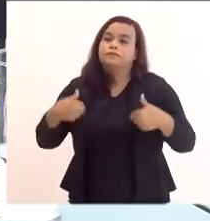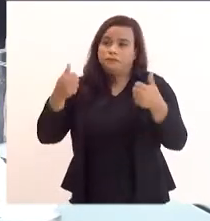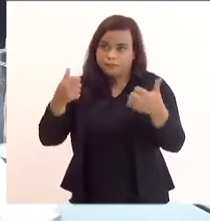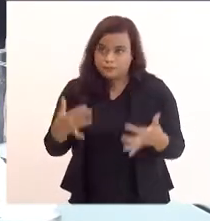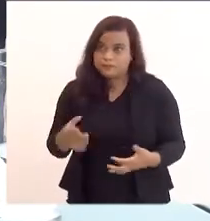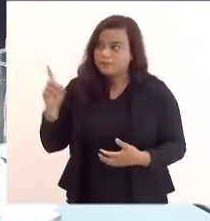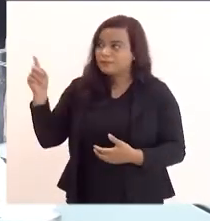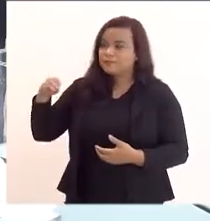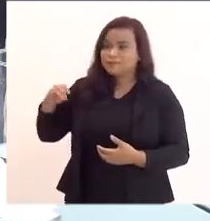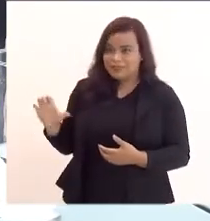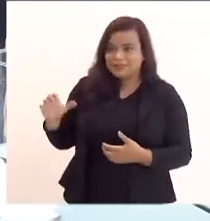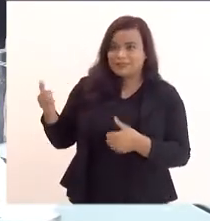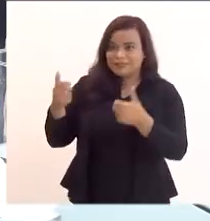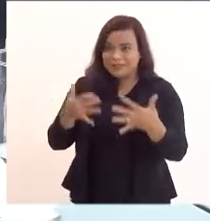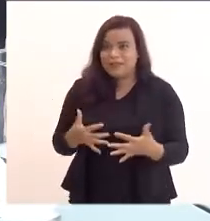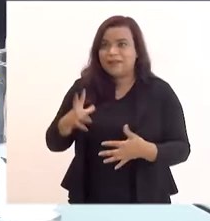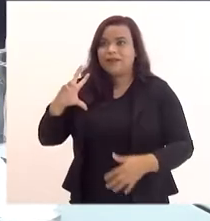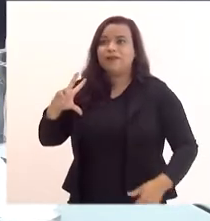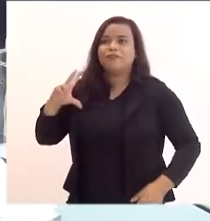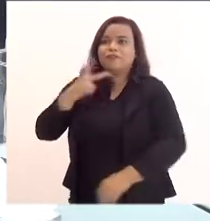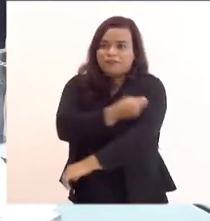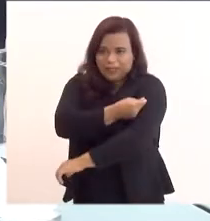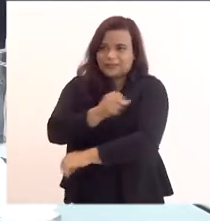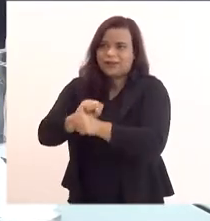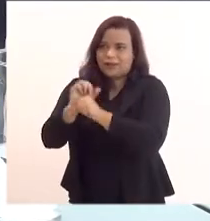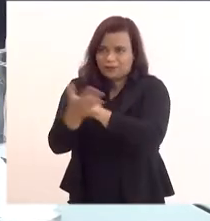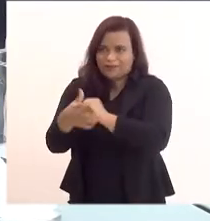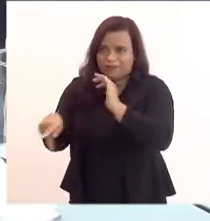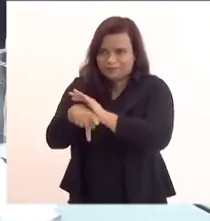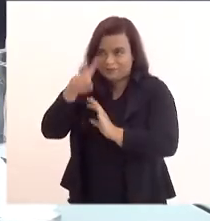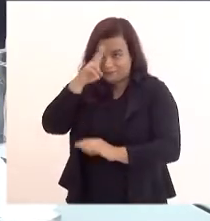Mink. Vacina contra a Covid.